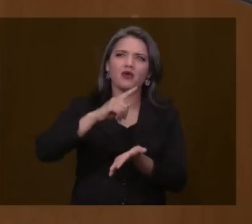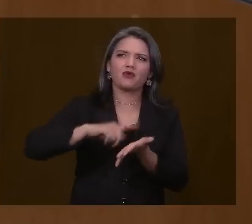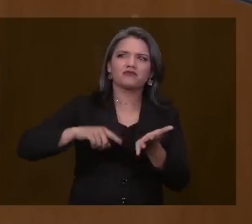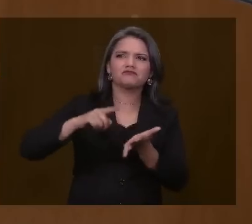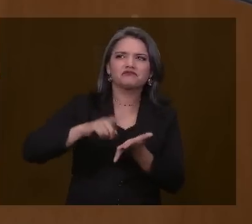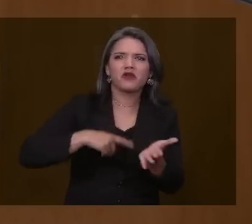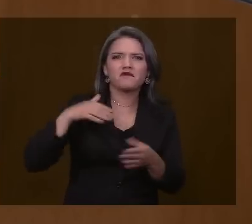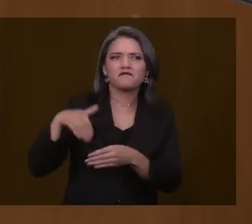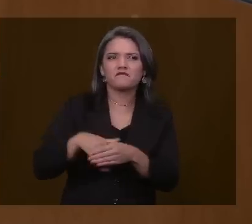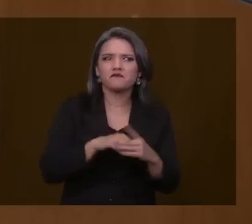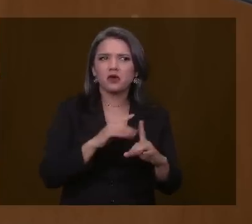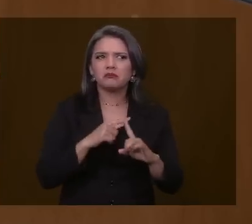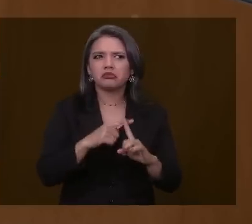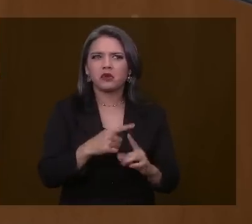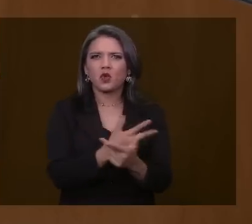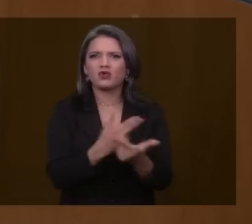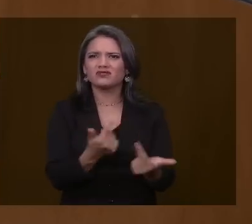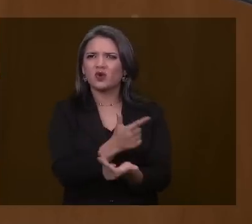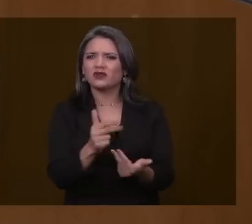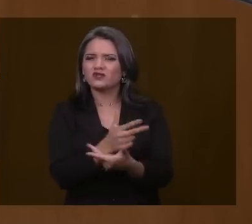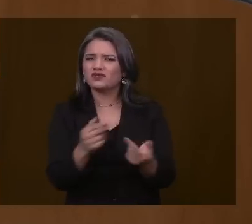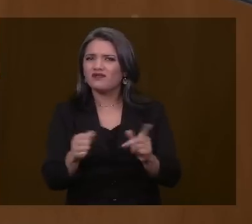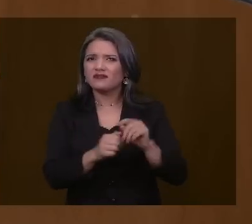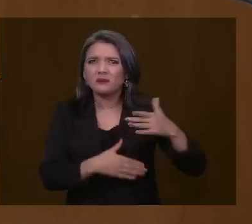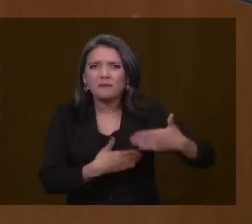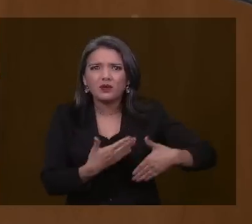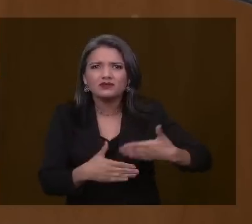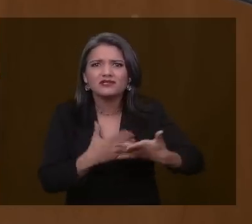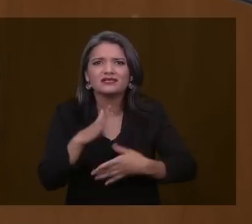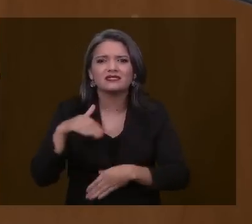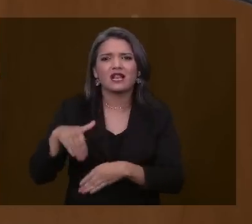velharias tornaram o processo eleitoral